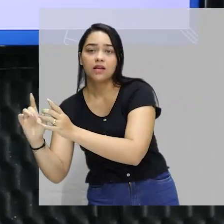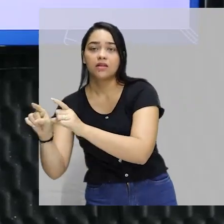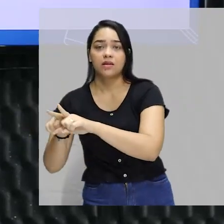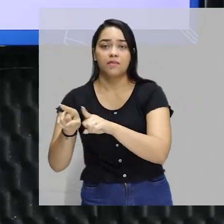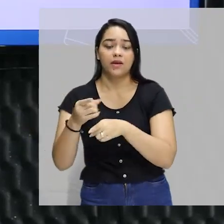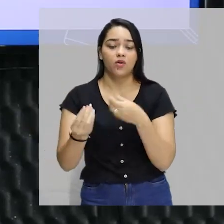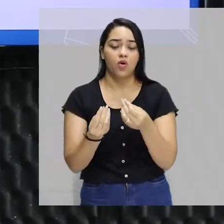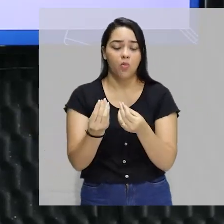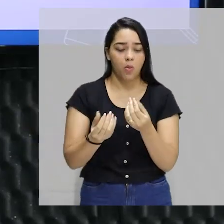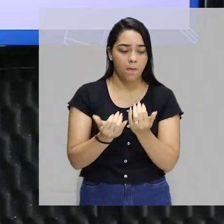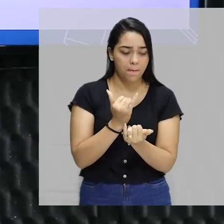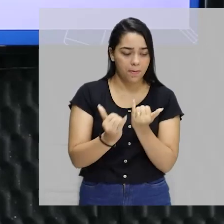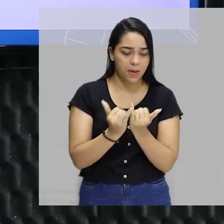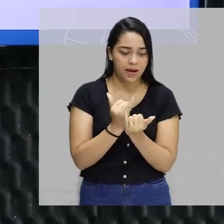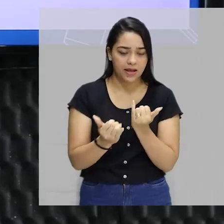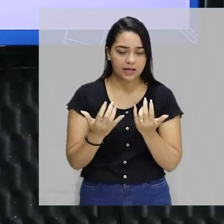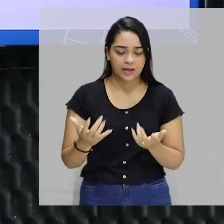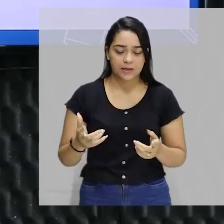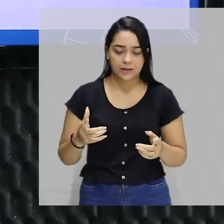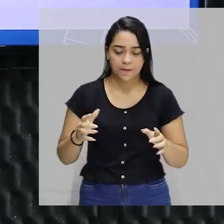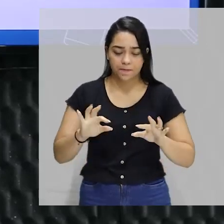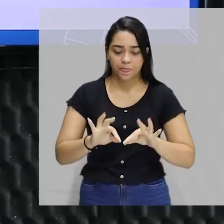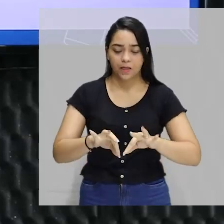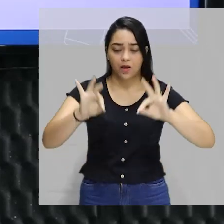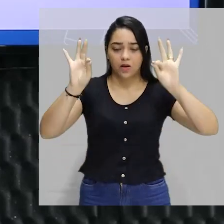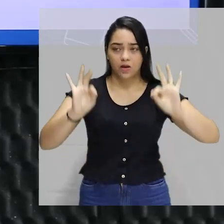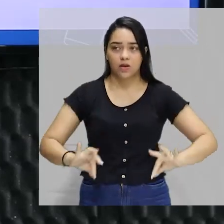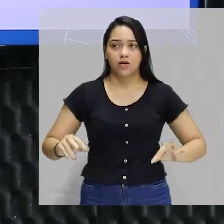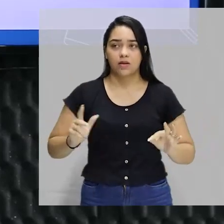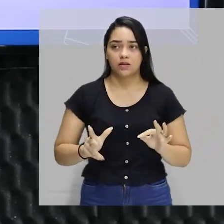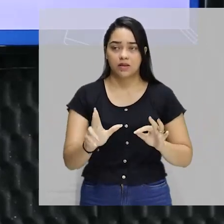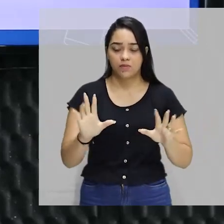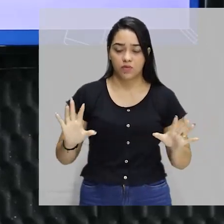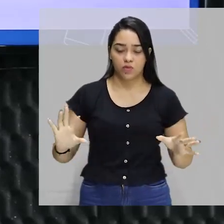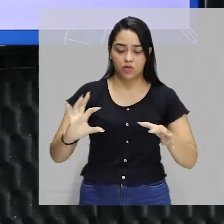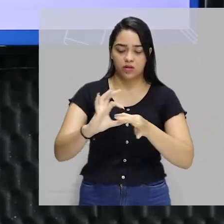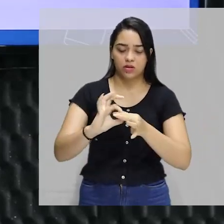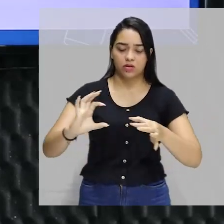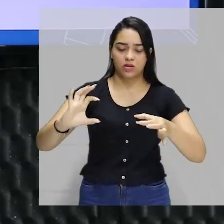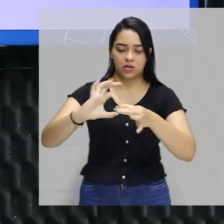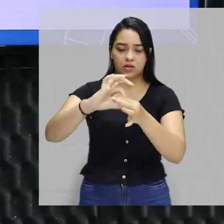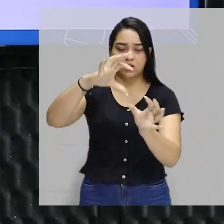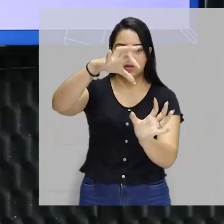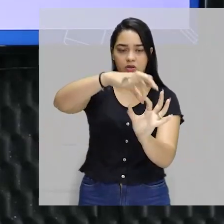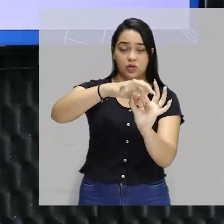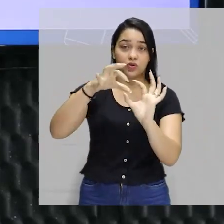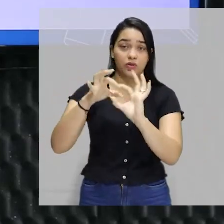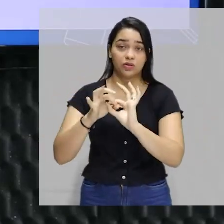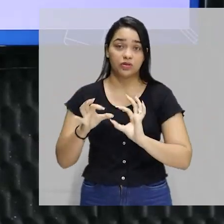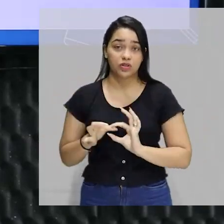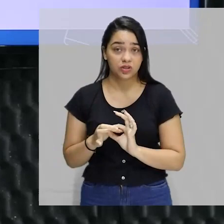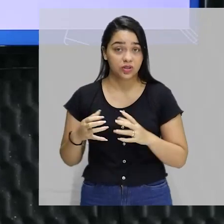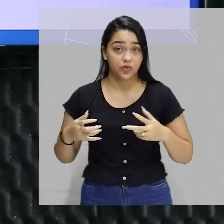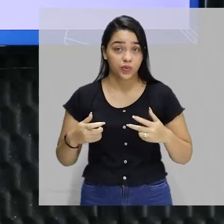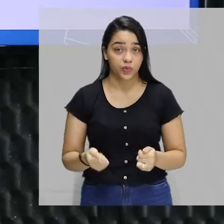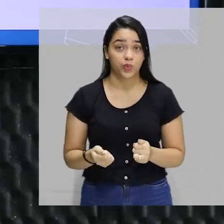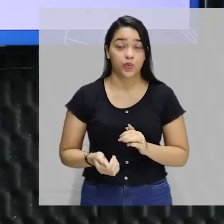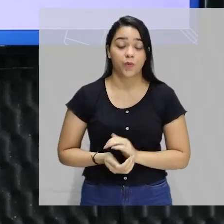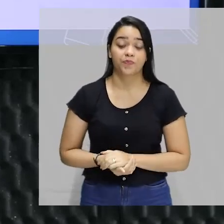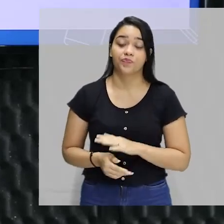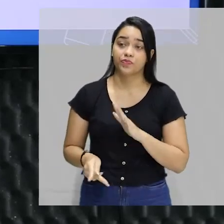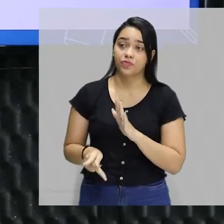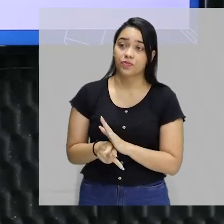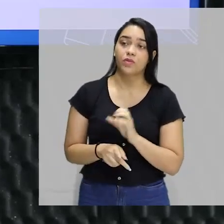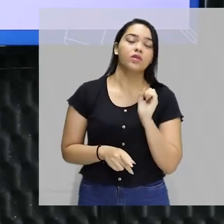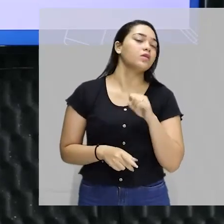texto é como uma coxa de retalho, né? Ela tem que estar ali toda unida, um elemento vai unindo o outro. Esse é um